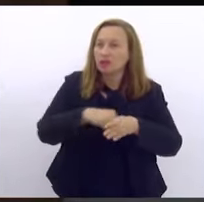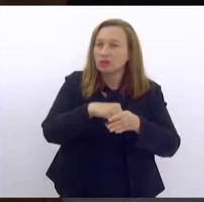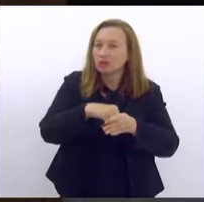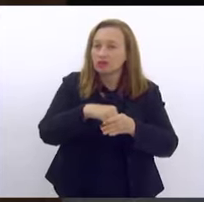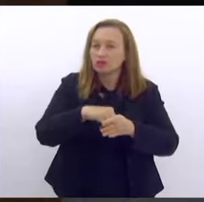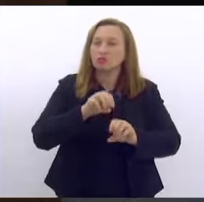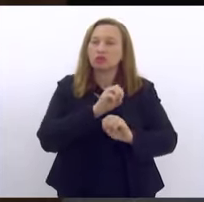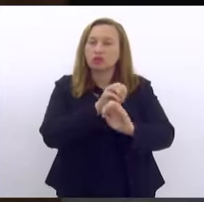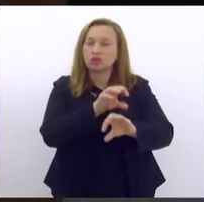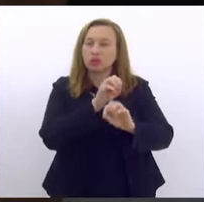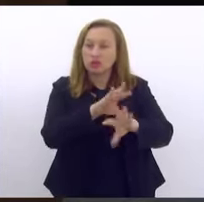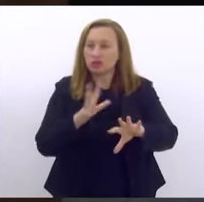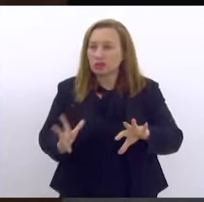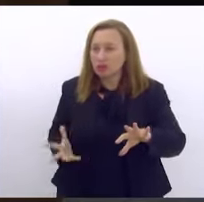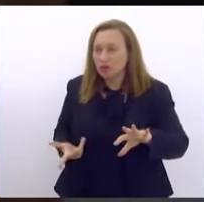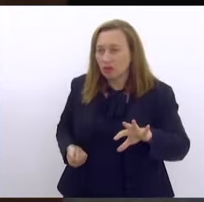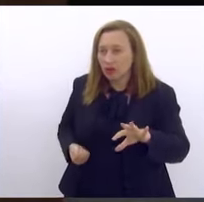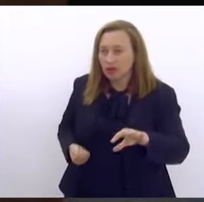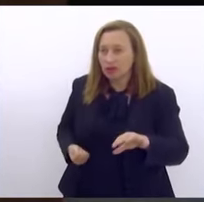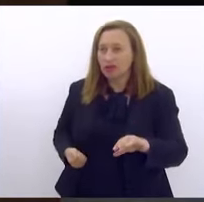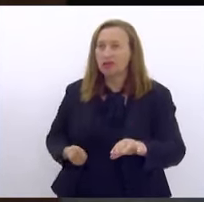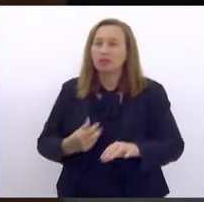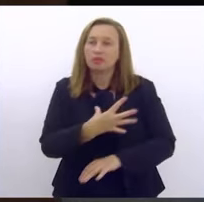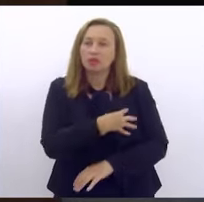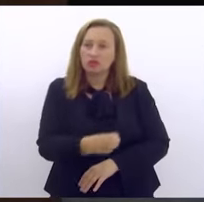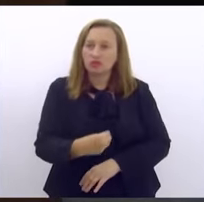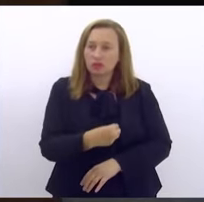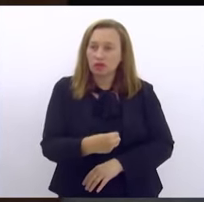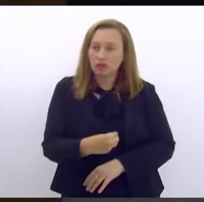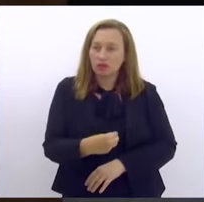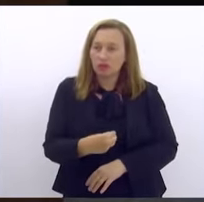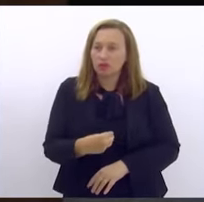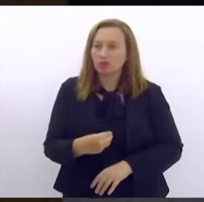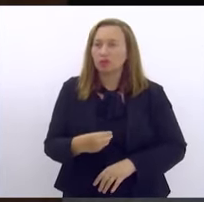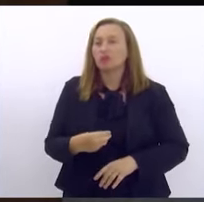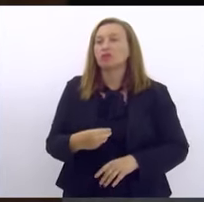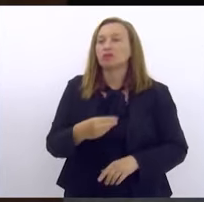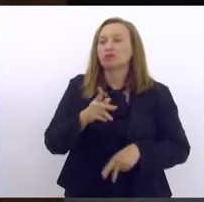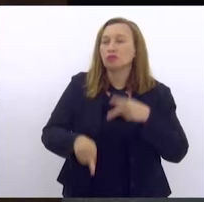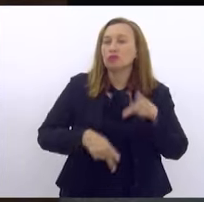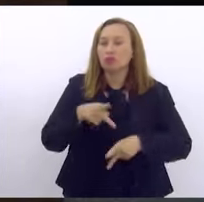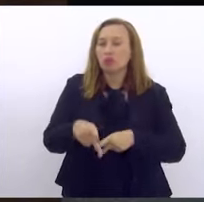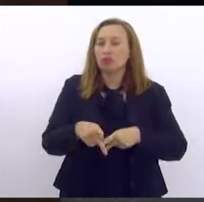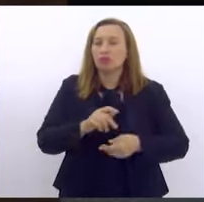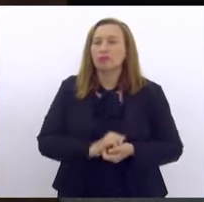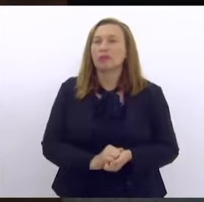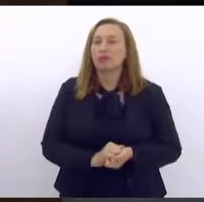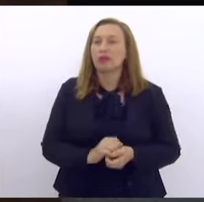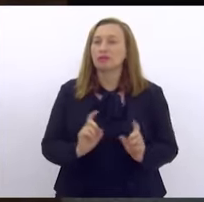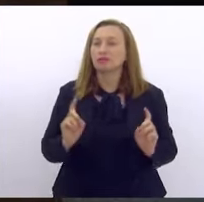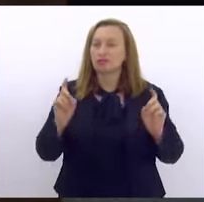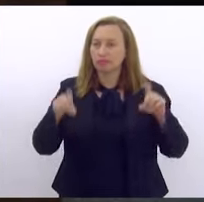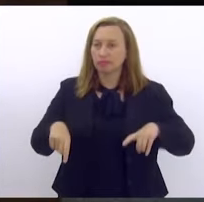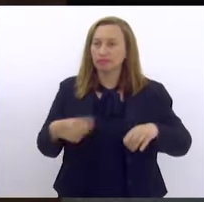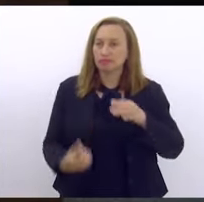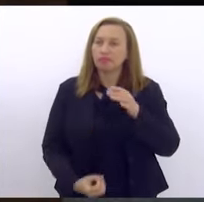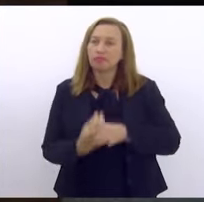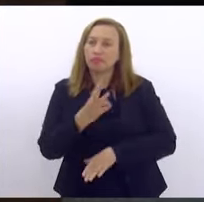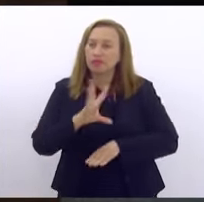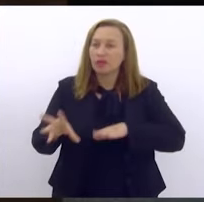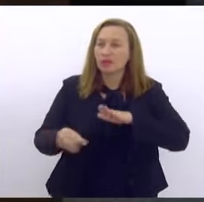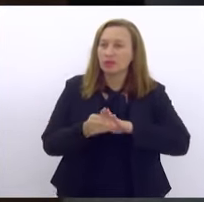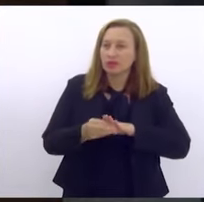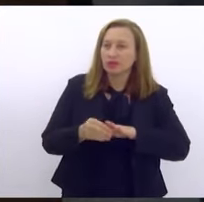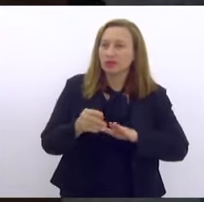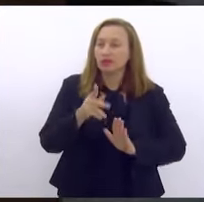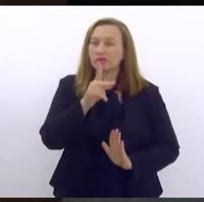uma educação de qualidade para as filhas e os filhos da classe trabalhadora. Nossa mandata fez emendas ao projeto